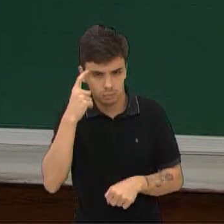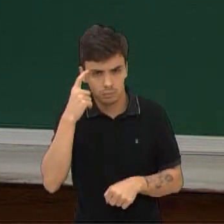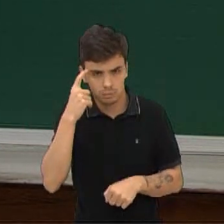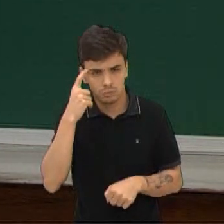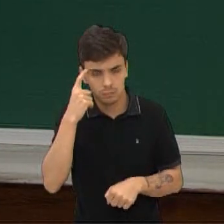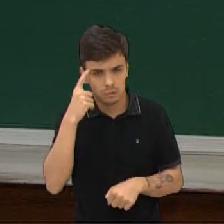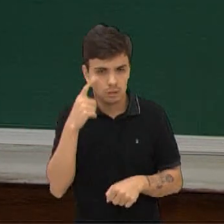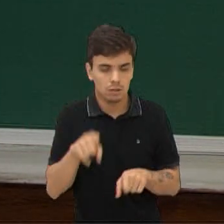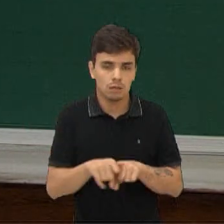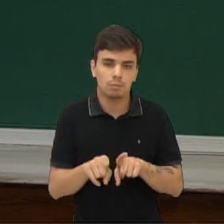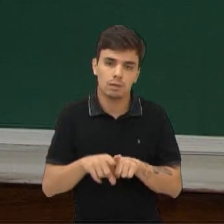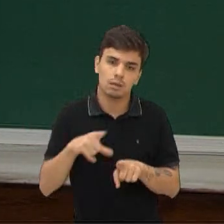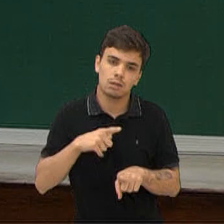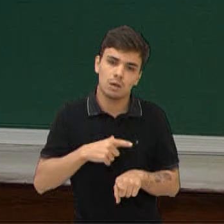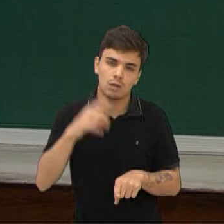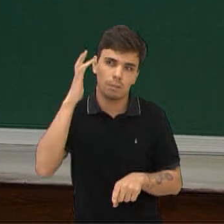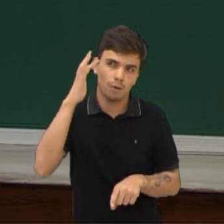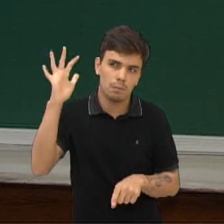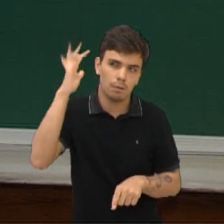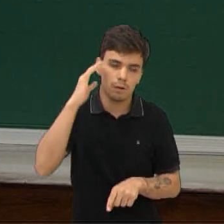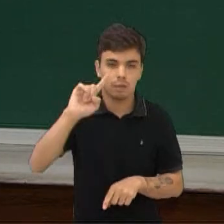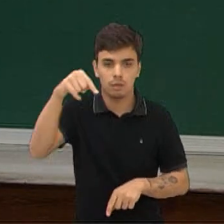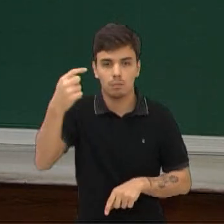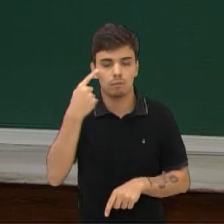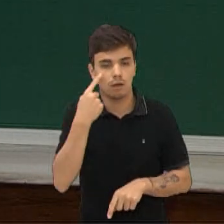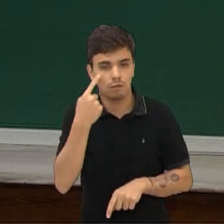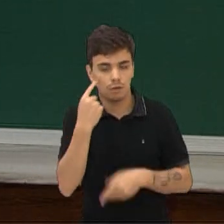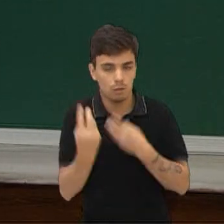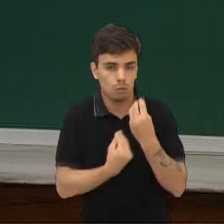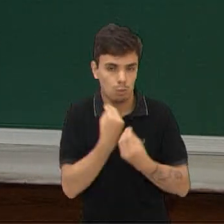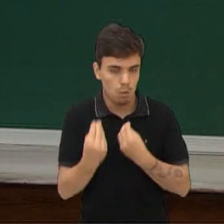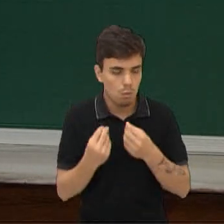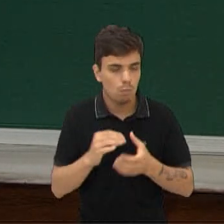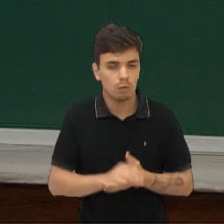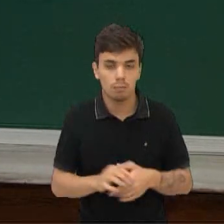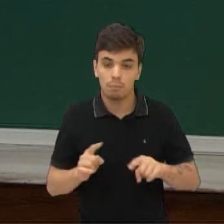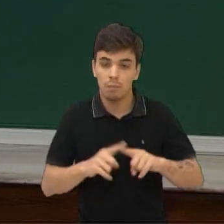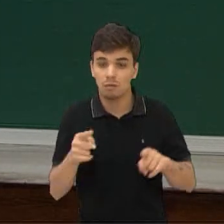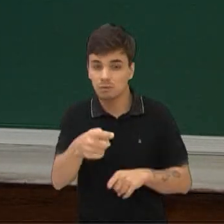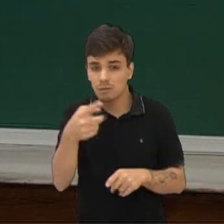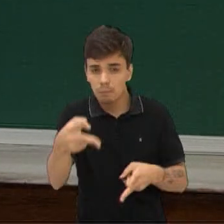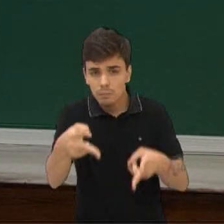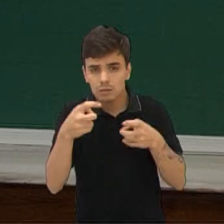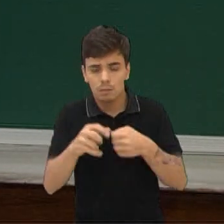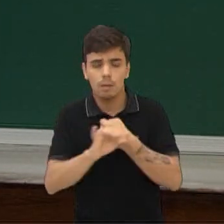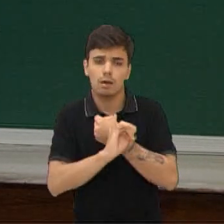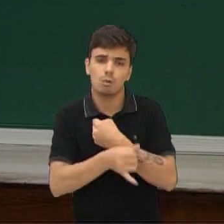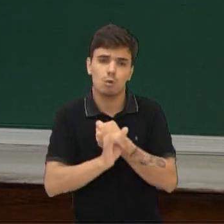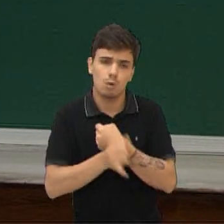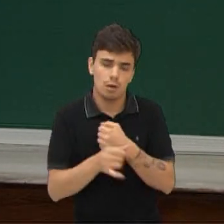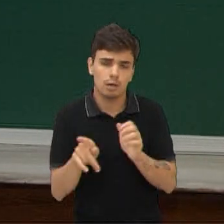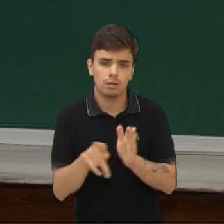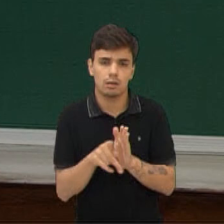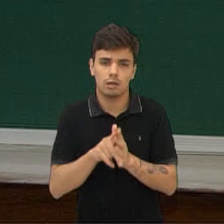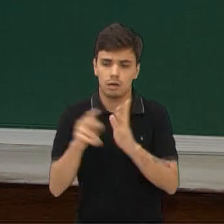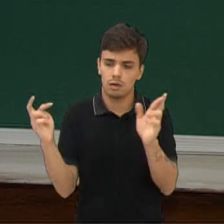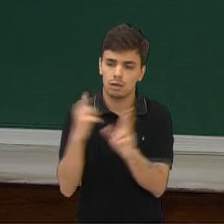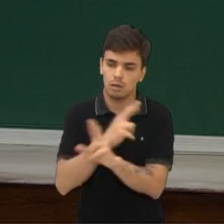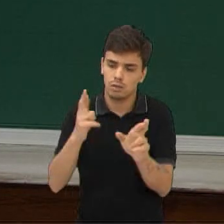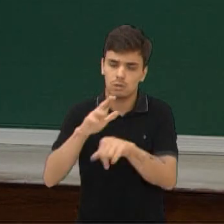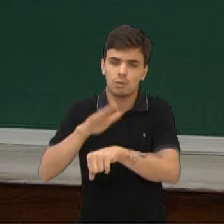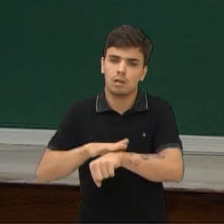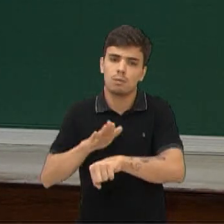cronologia, tem uma outra de ficção, mais para frente a gente vai trabalhar com isso, mas você vai ver que a crônica, ela sempre trabalha, tem relação com o